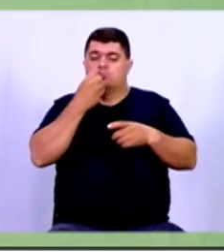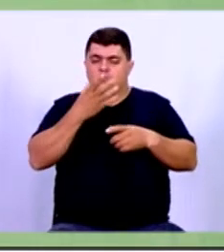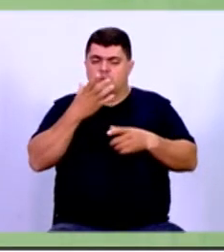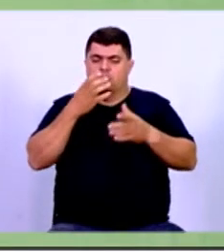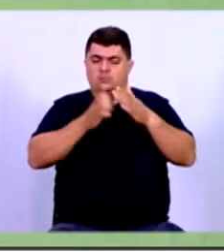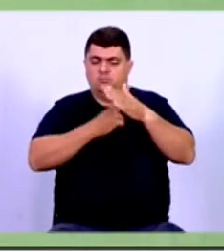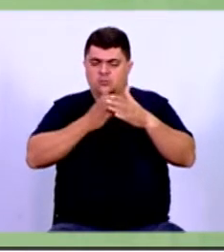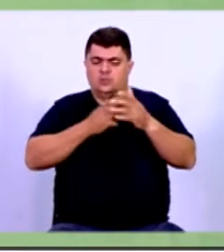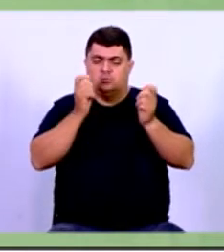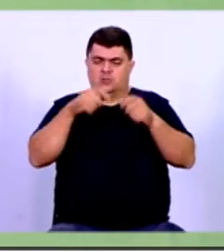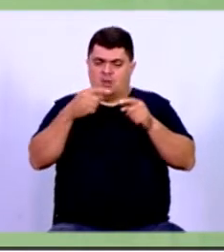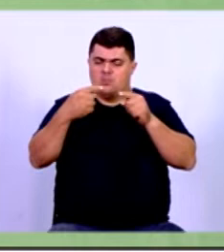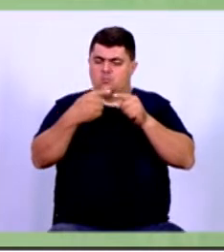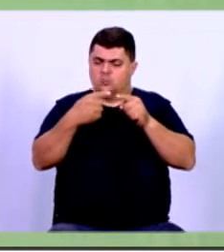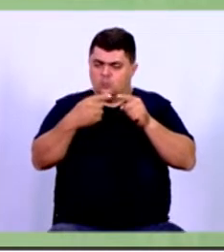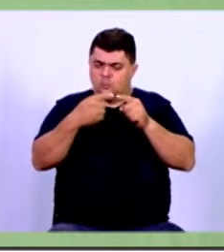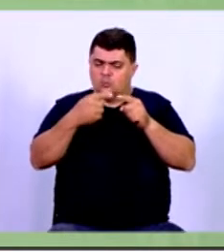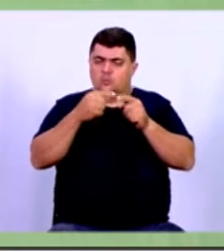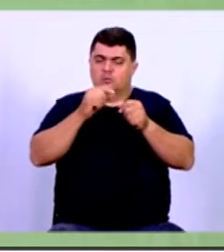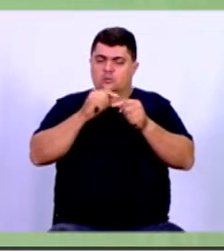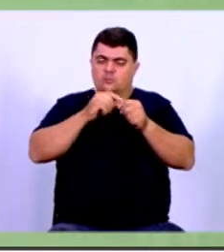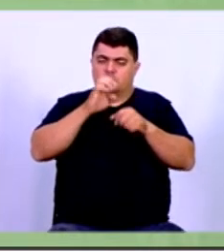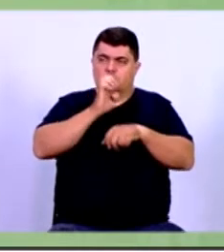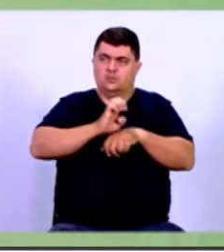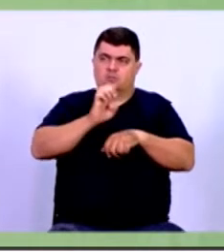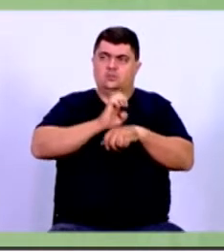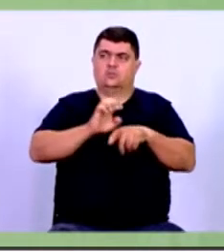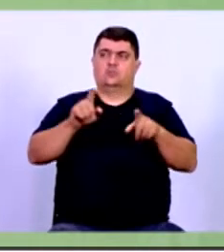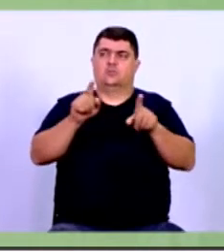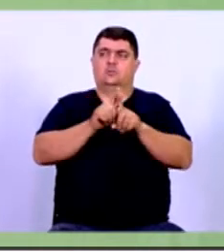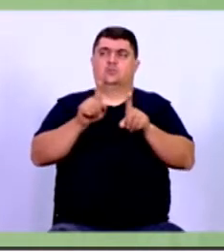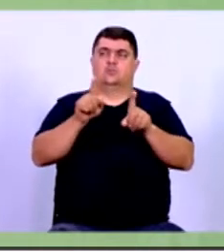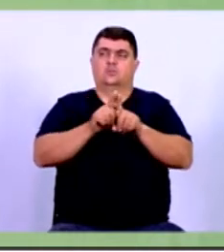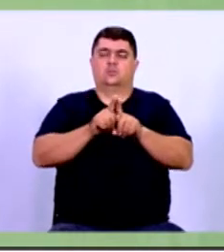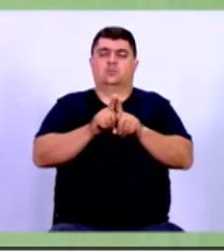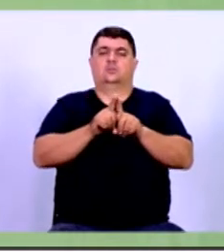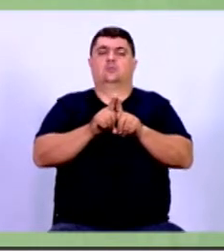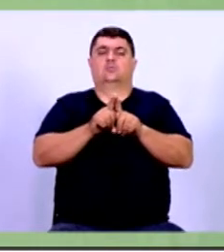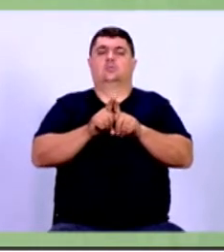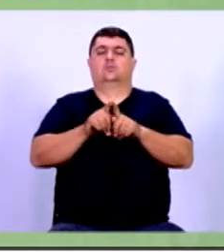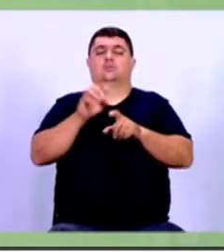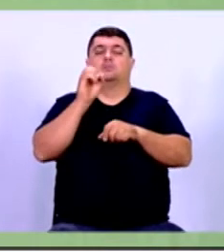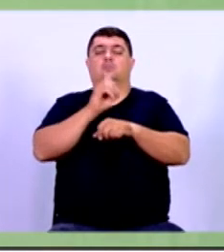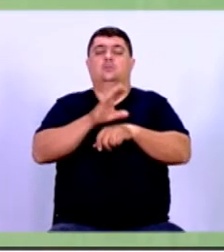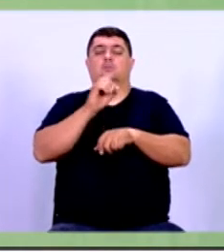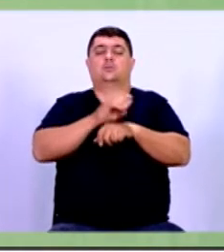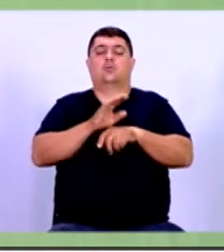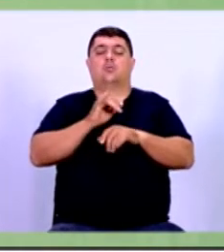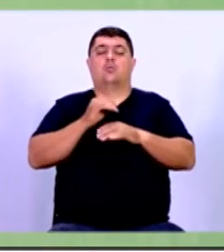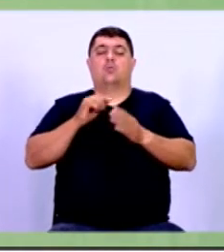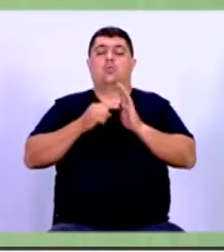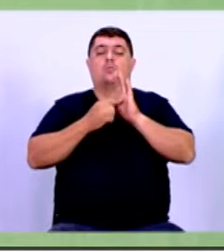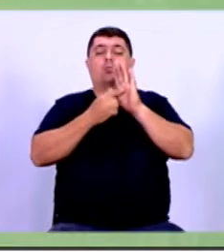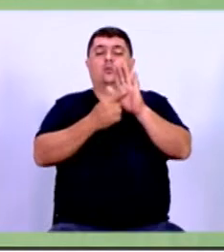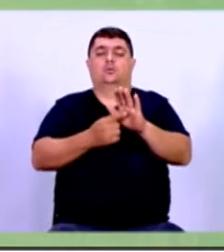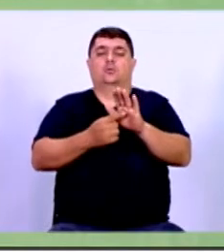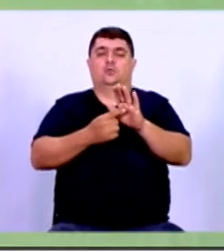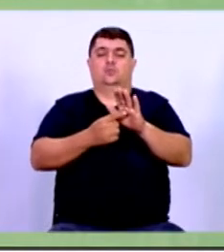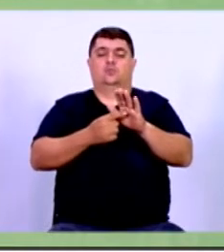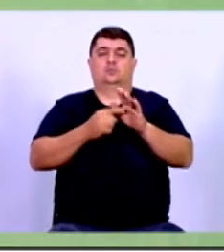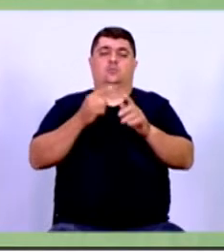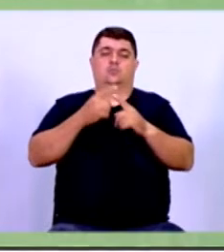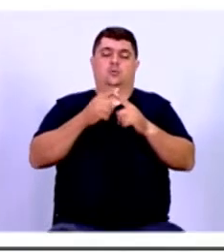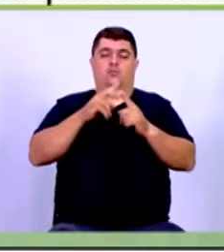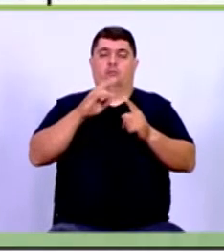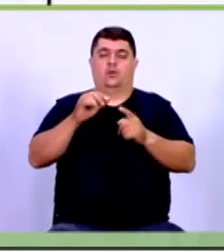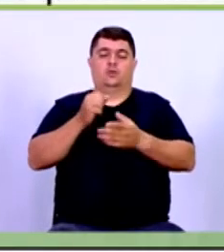empresa que está recebendo você, e também, não menos importante, indicar um professor orientador. O